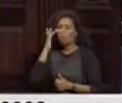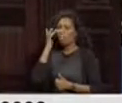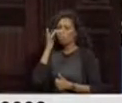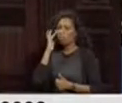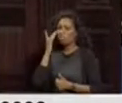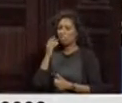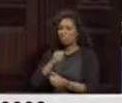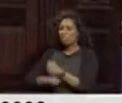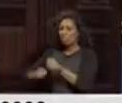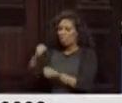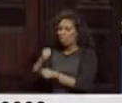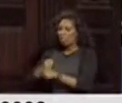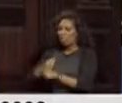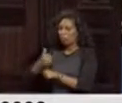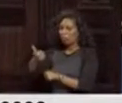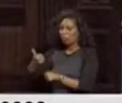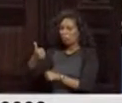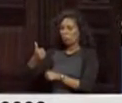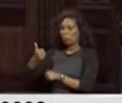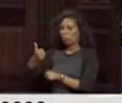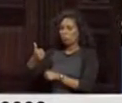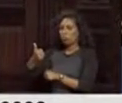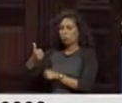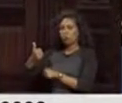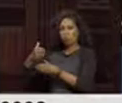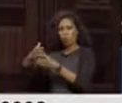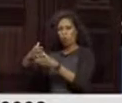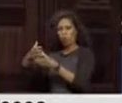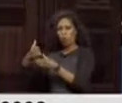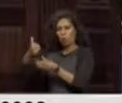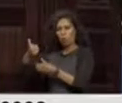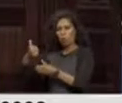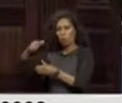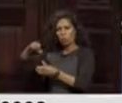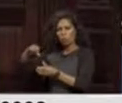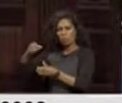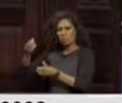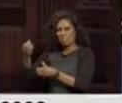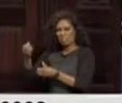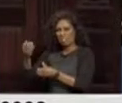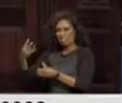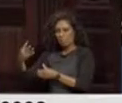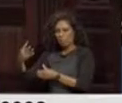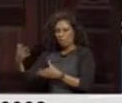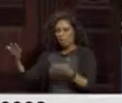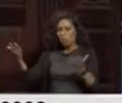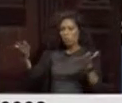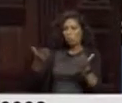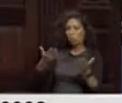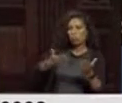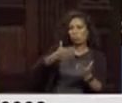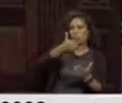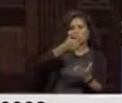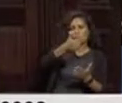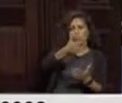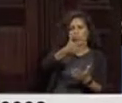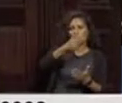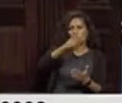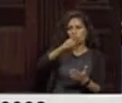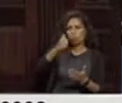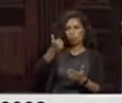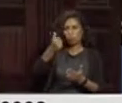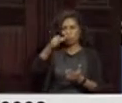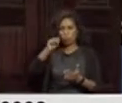que querem que a intervenção dê certo não estão querendo destruir a